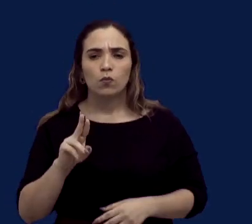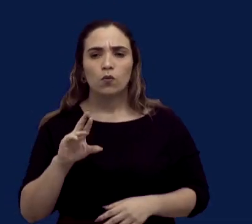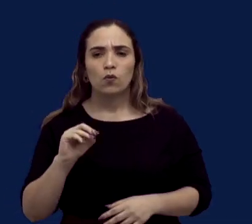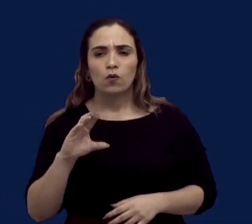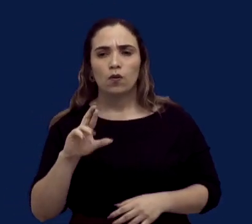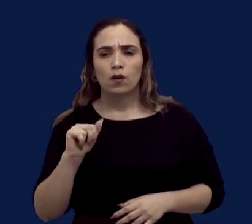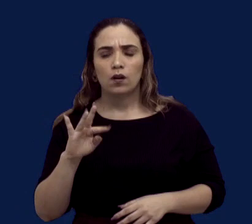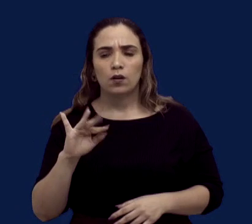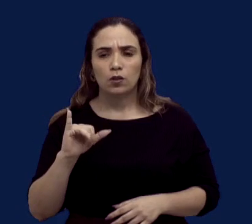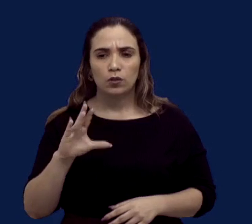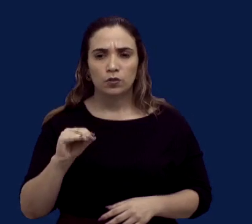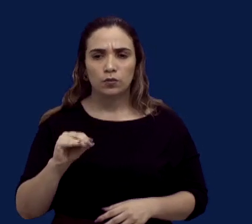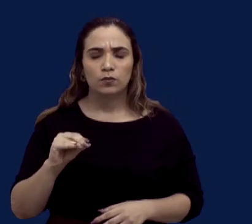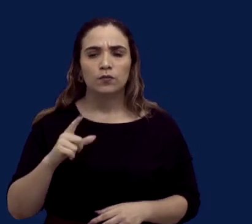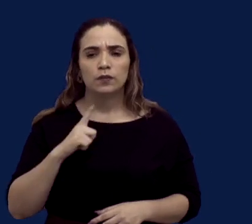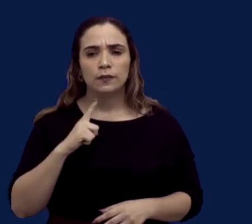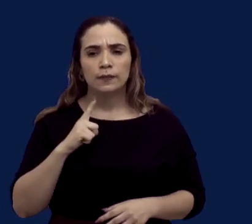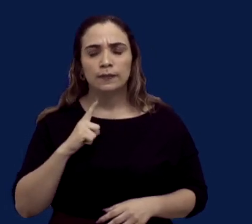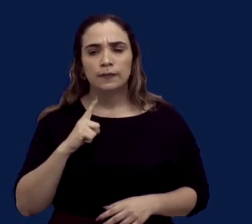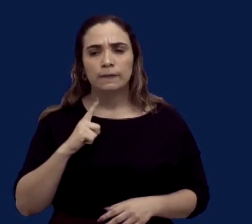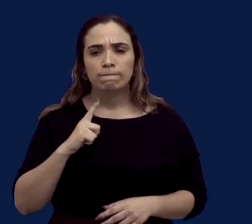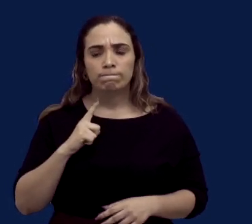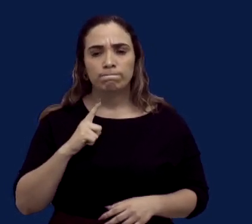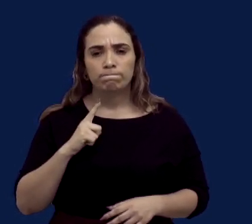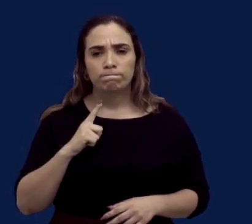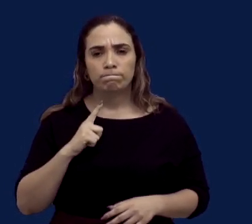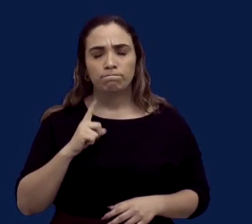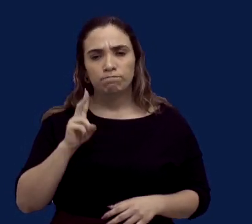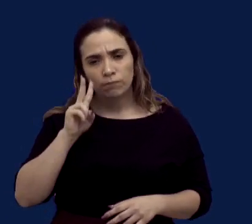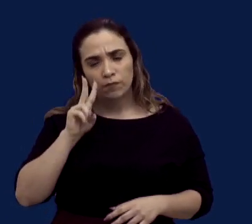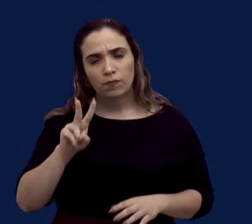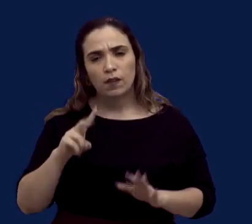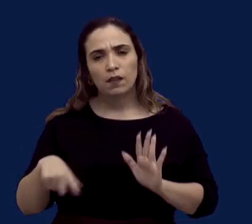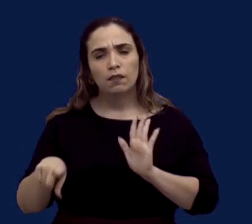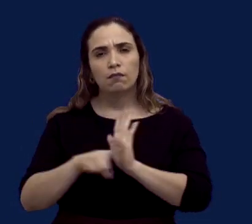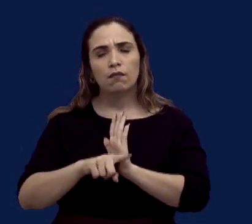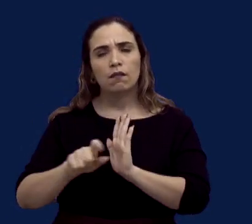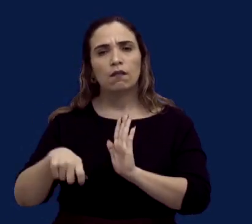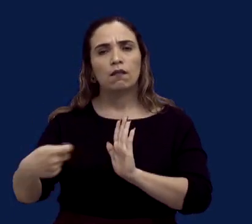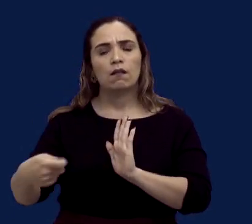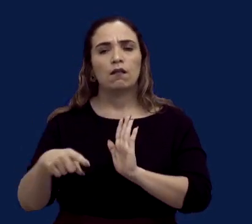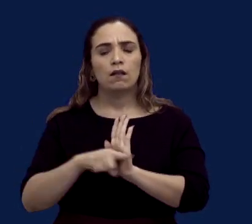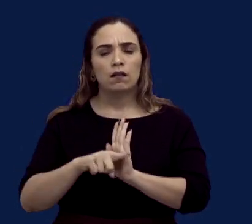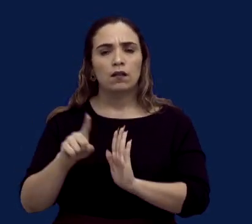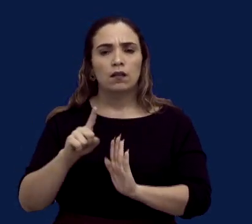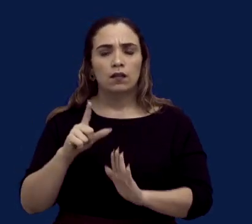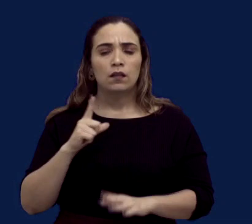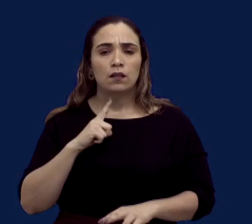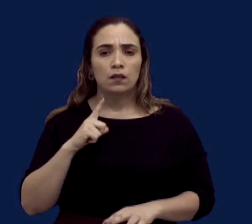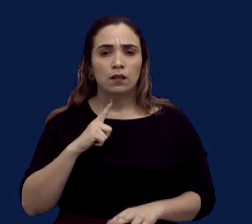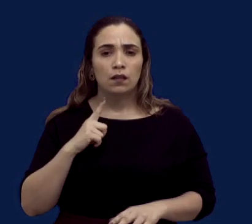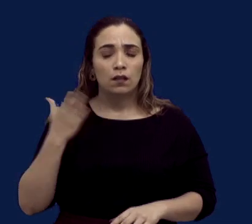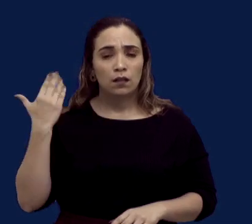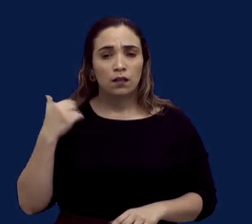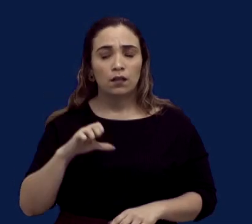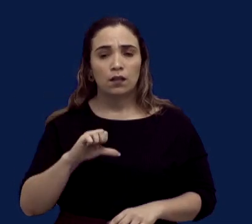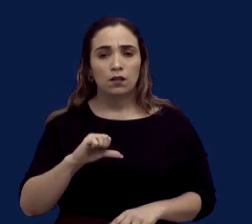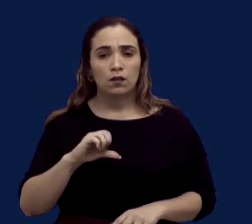tem uma visão muito distorcida do burocrático, porque, de certo modo, o modelo gerencial, quando ele veio nos anos 90, foi em